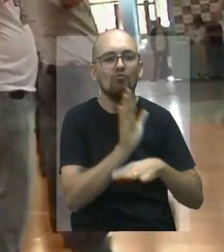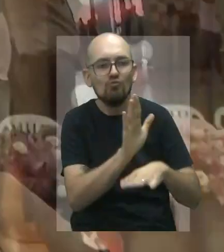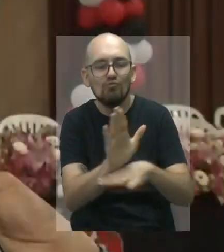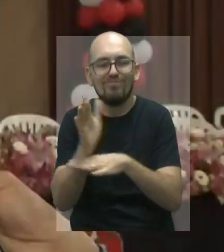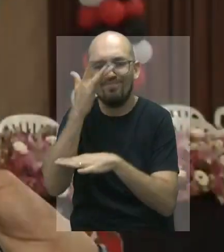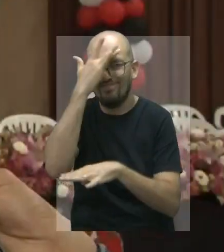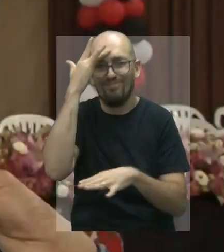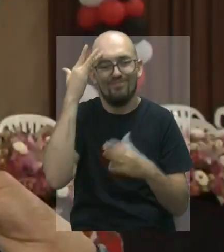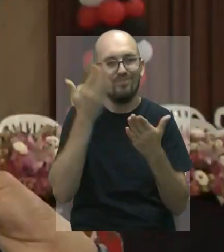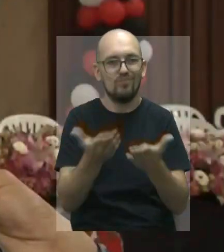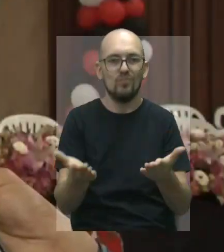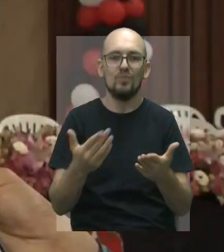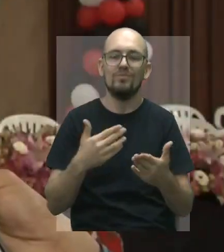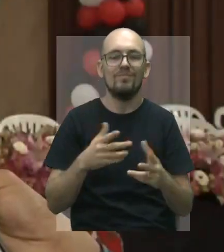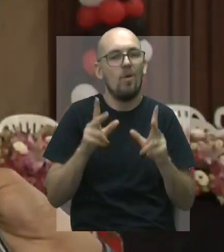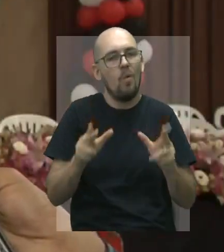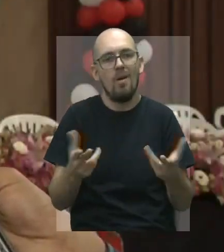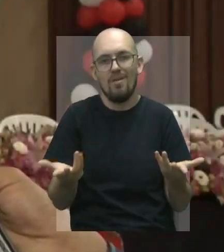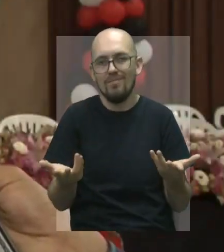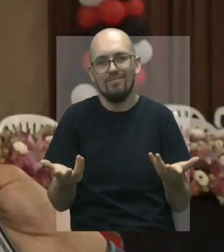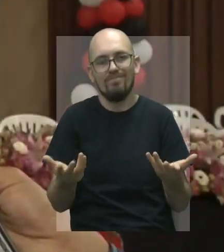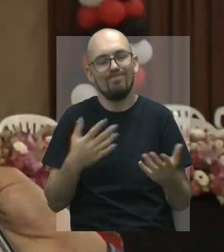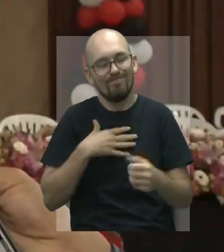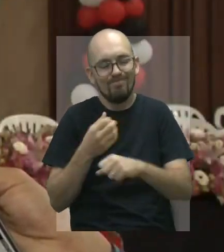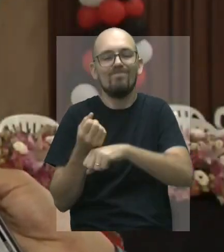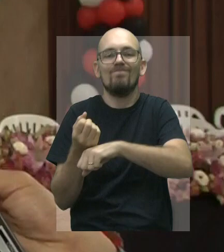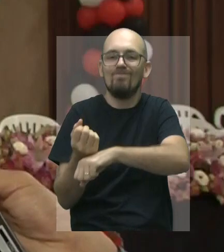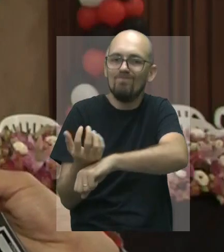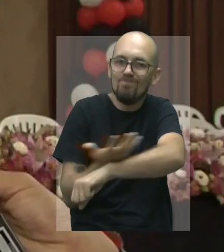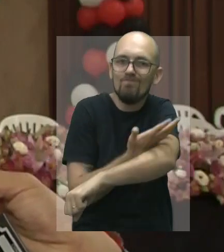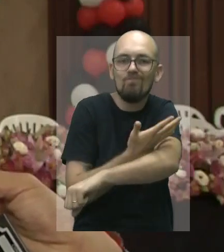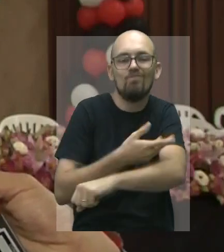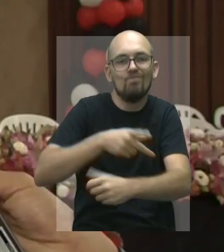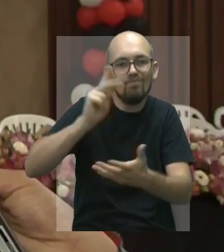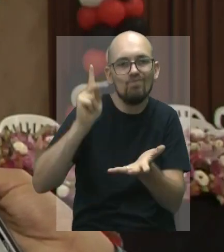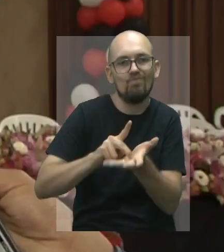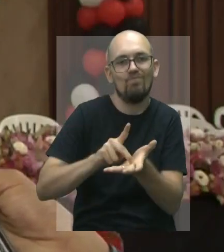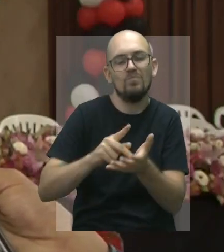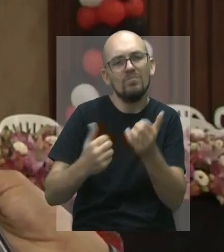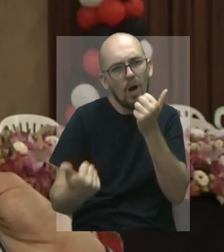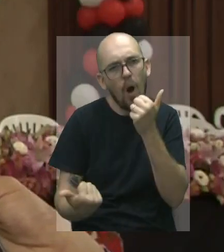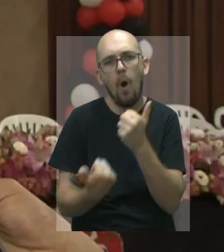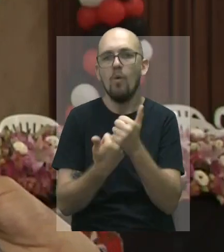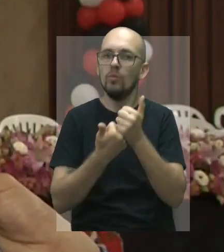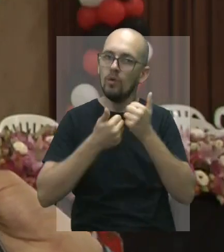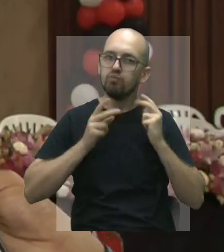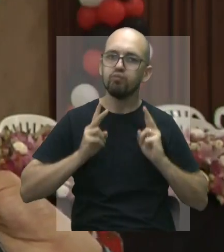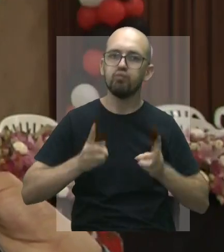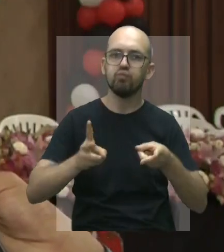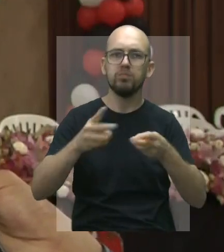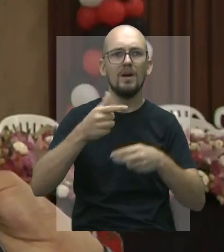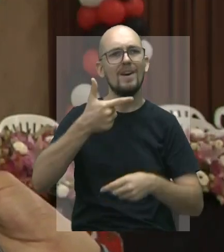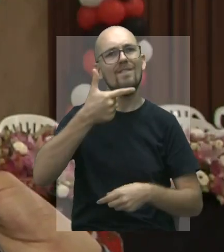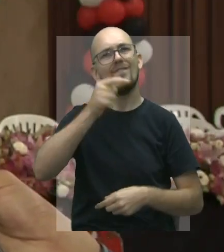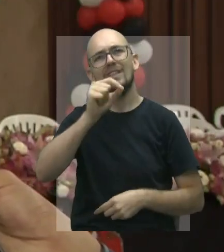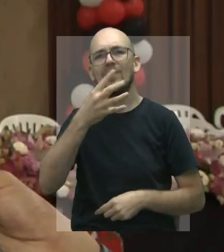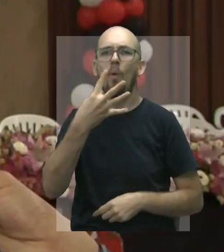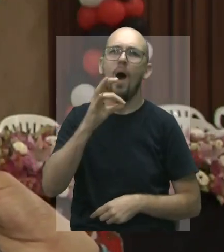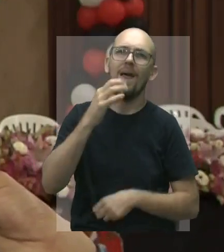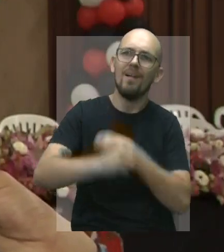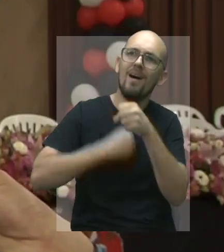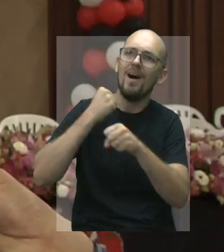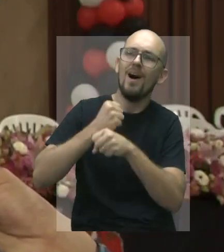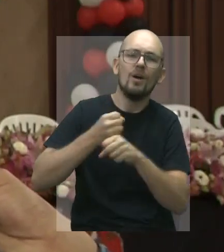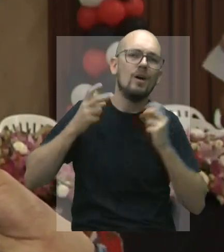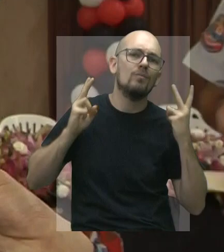disse. Então a gente fica assim, realmente emocionado hoje e conta com o apoio de todo mundo para que a gente possa continuar por mais 20, 40 anos, para